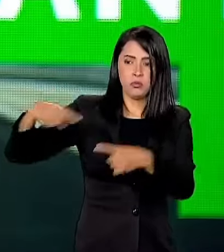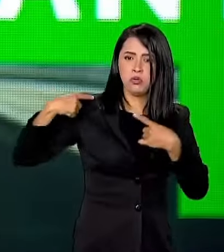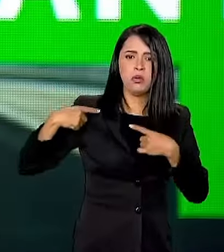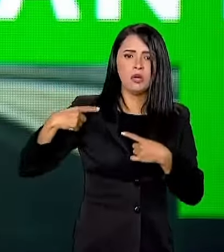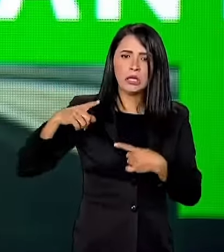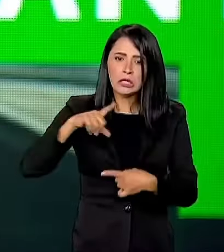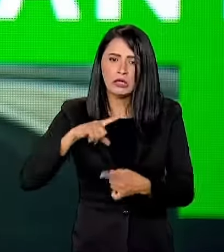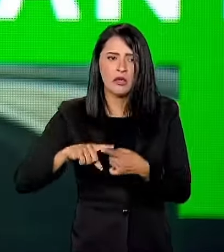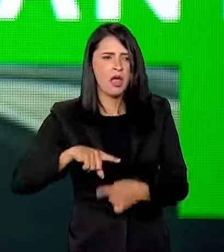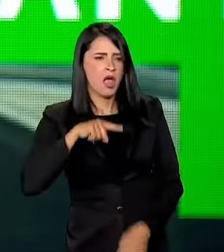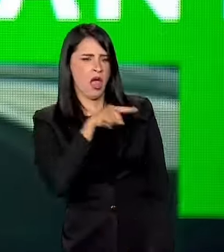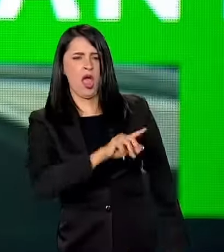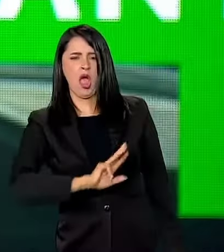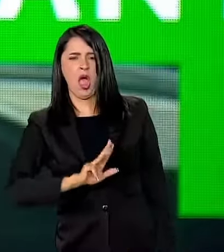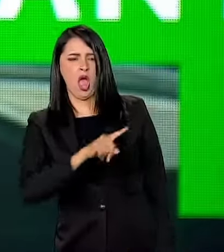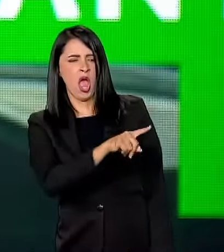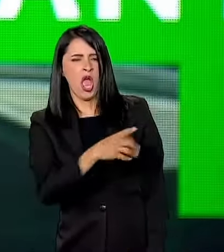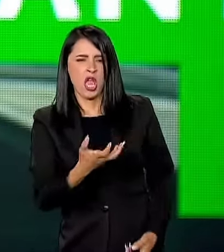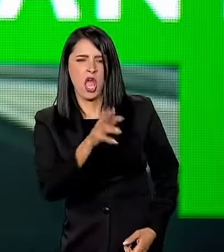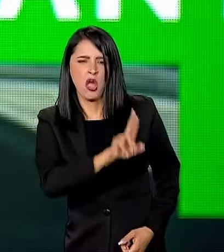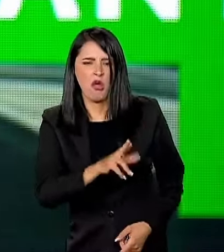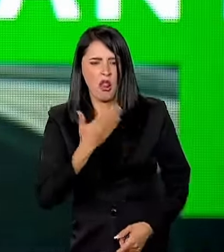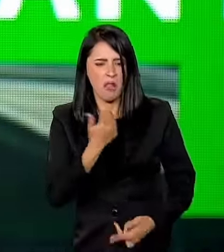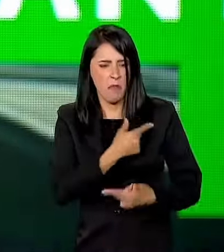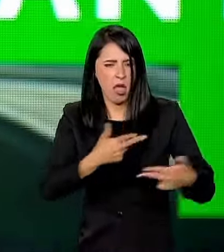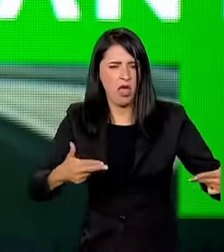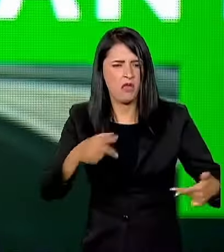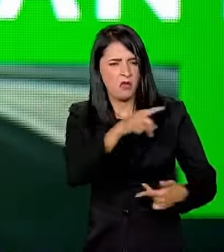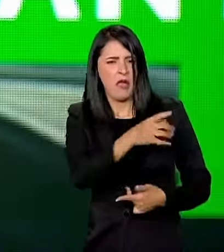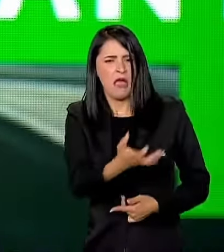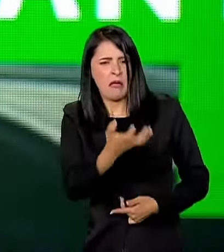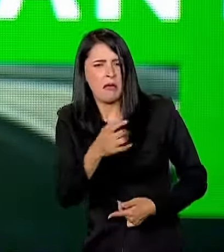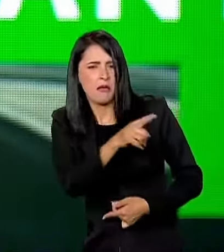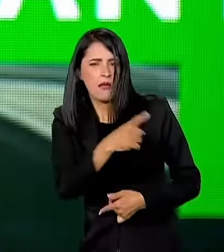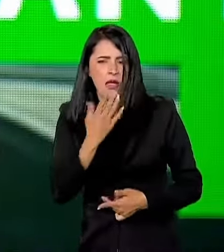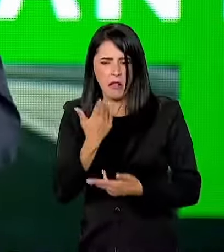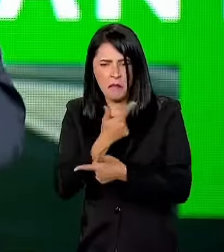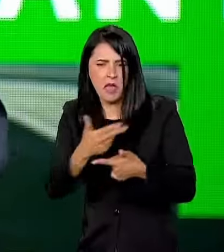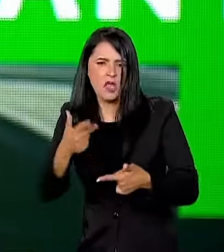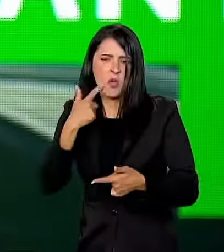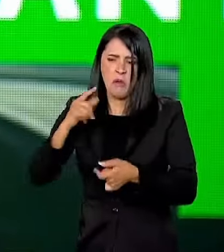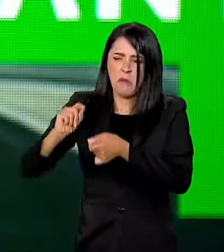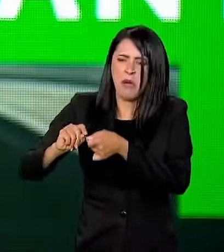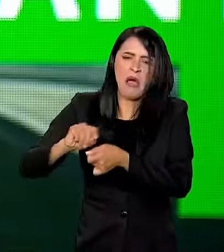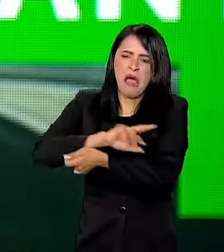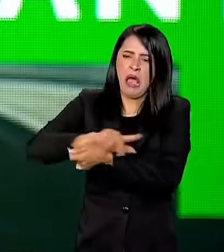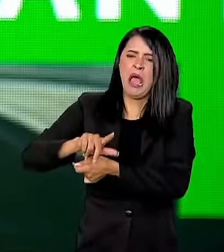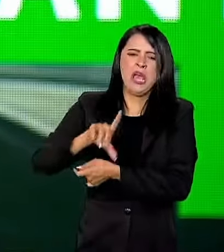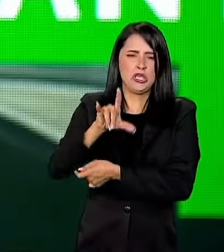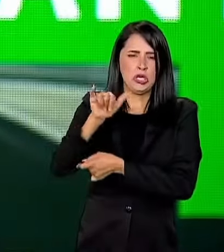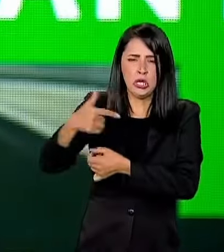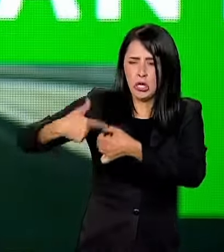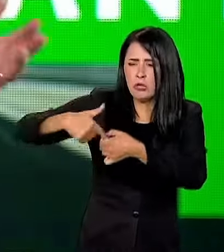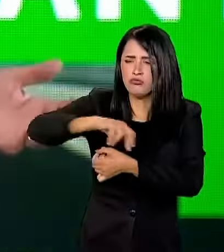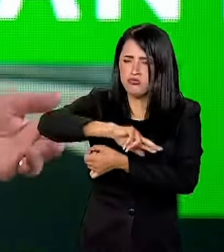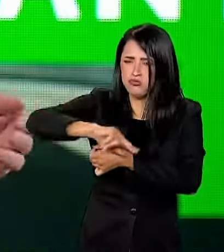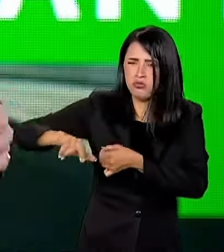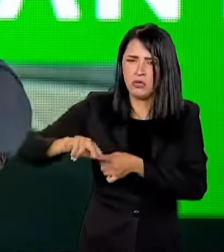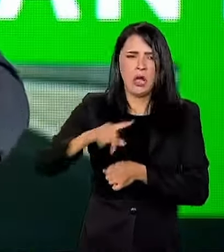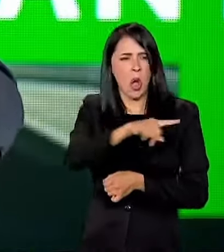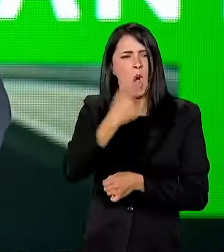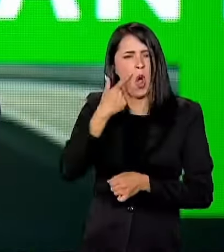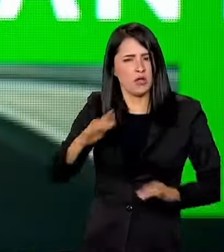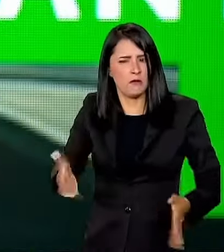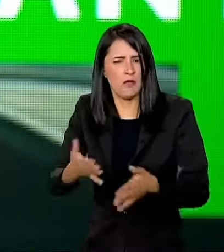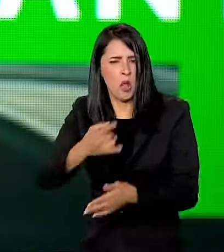O Lula está tentando utilizar o alimento, o Lula está colocando alimento para produzir óleo diesel, está não sei o que lá, incentivando